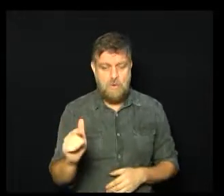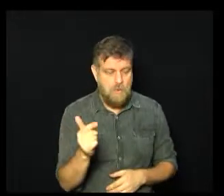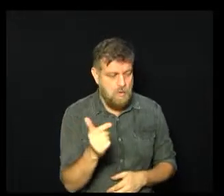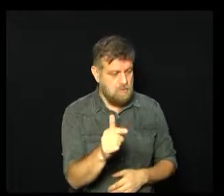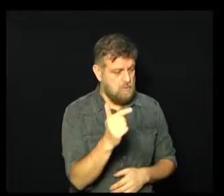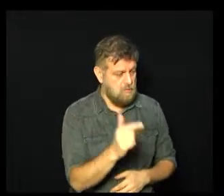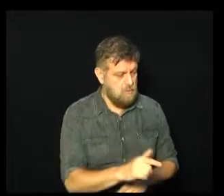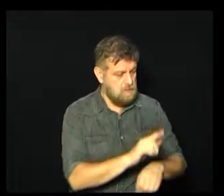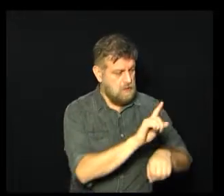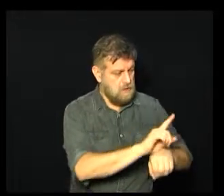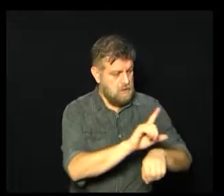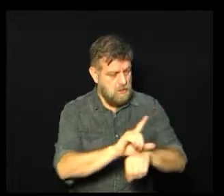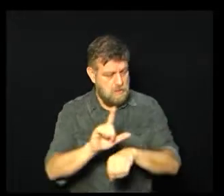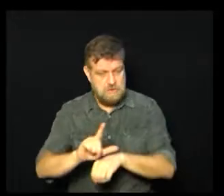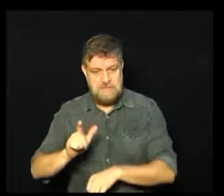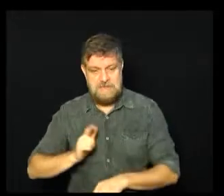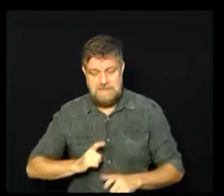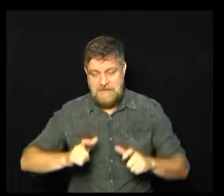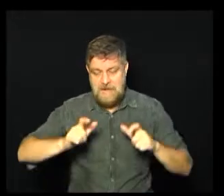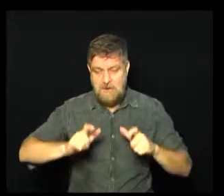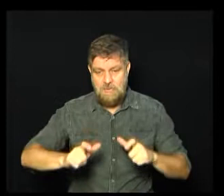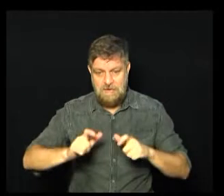tenham o parklet, mas também